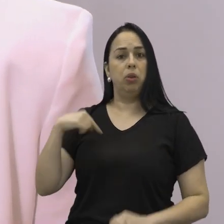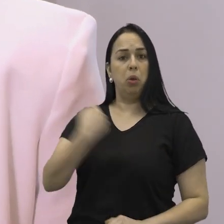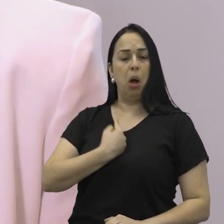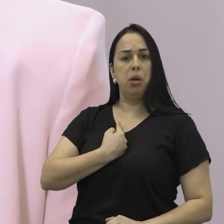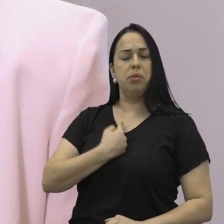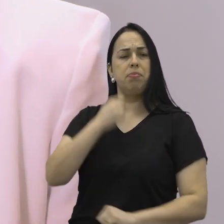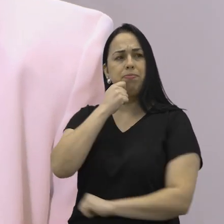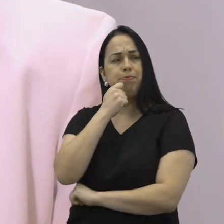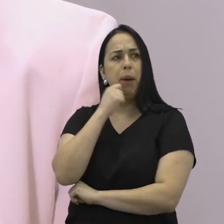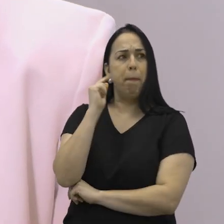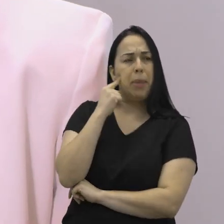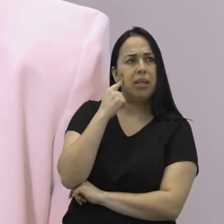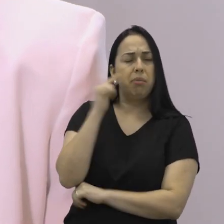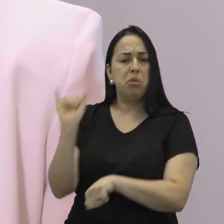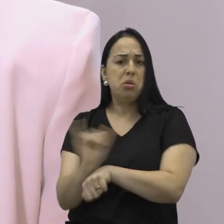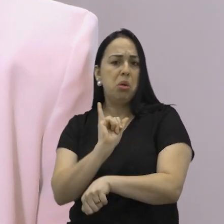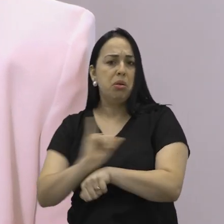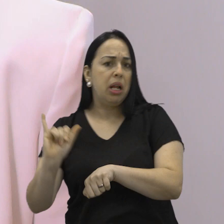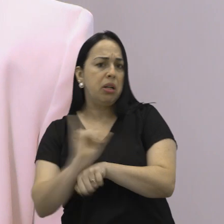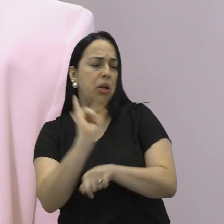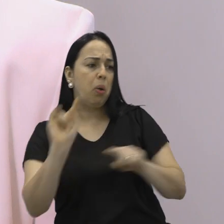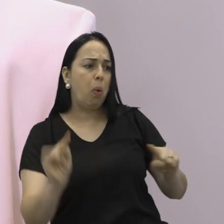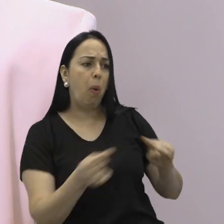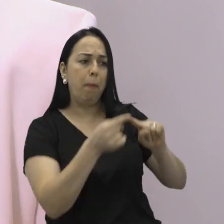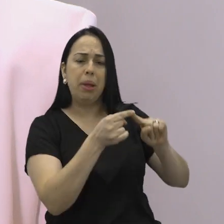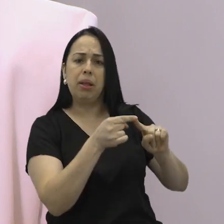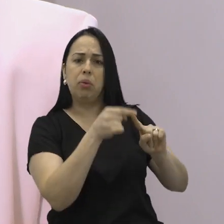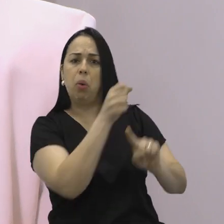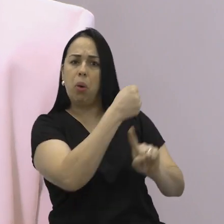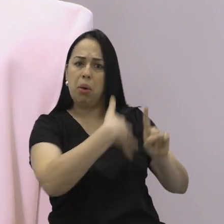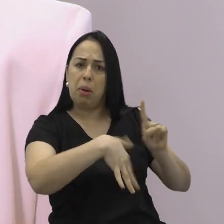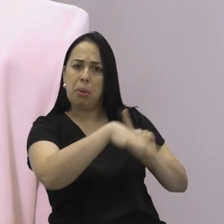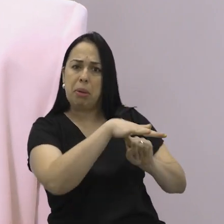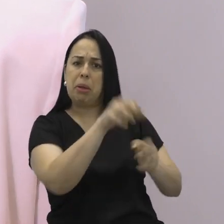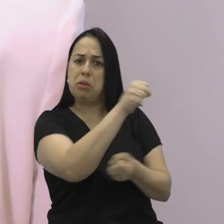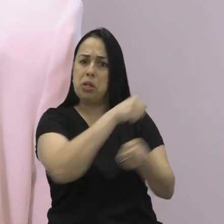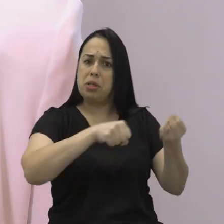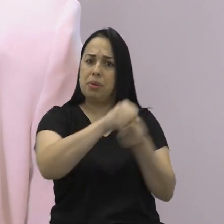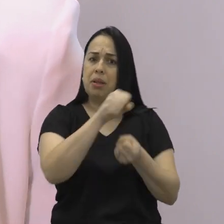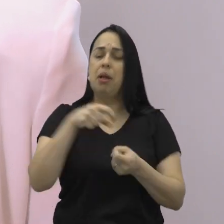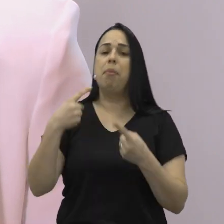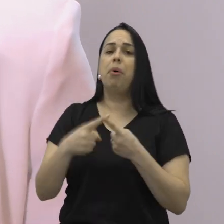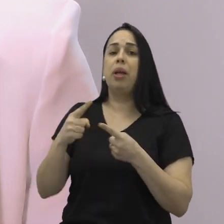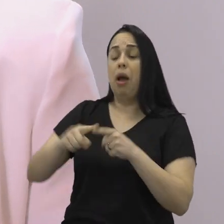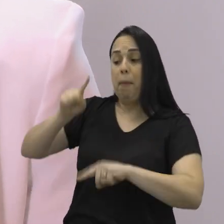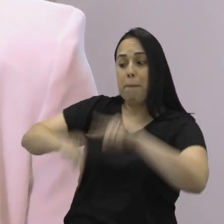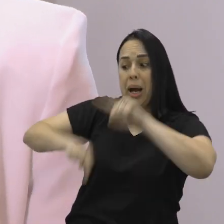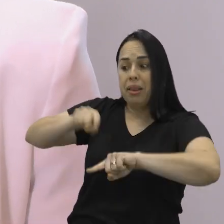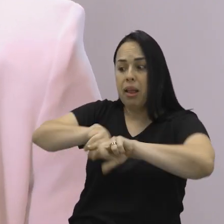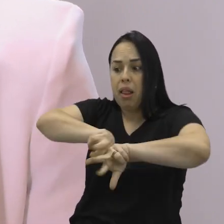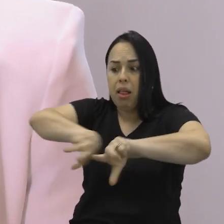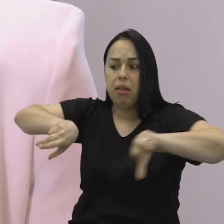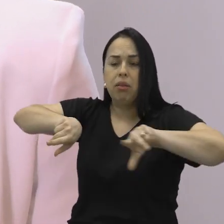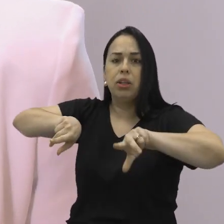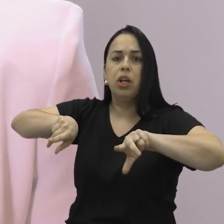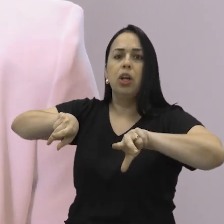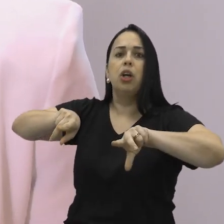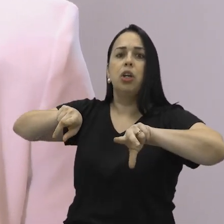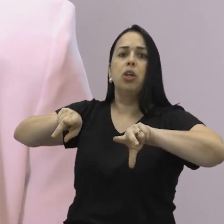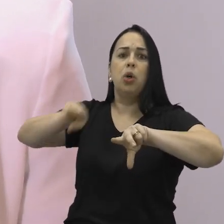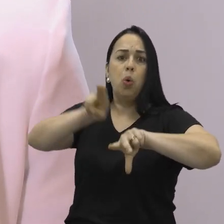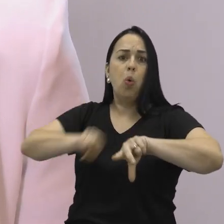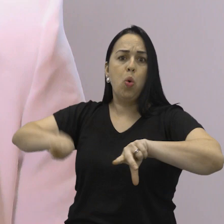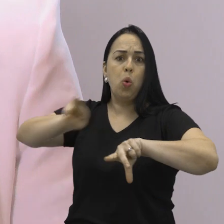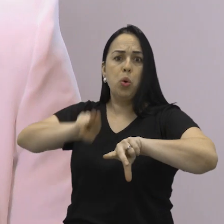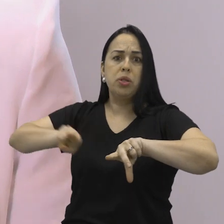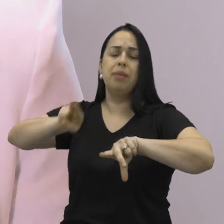uma prática ambiental aqui no consultório justamente porque a gente usa equipamentos e eh suprimentos que tem uma